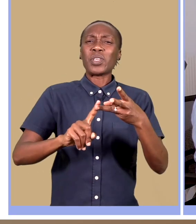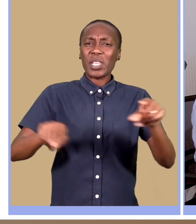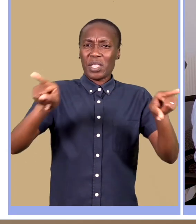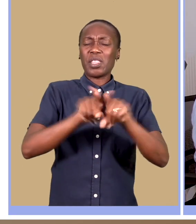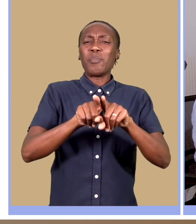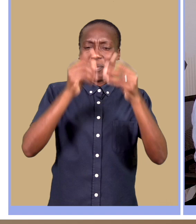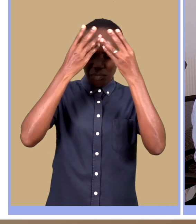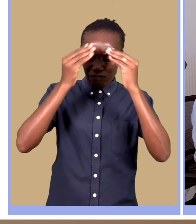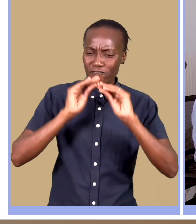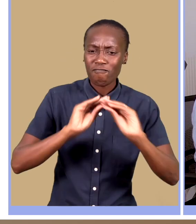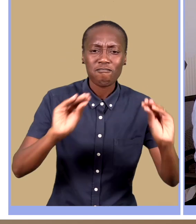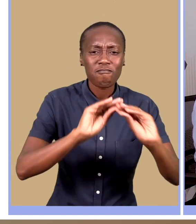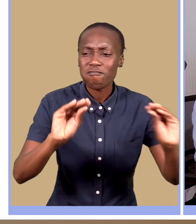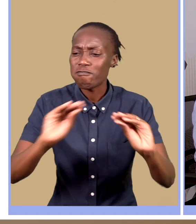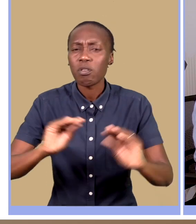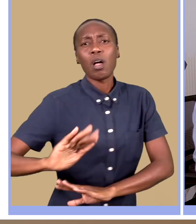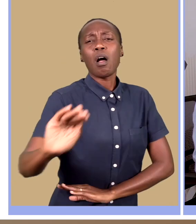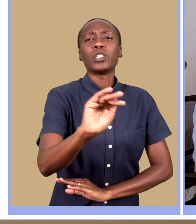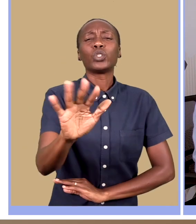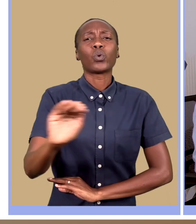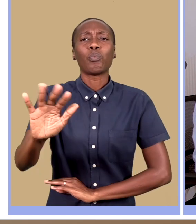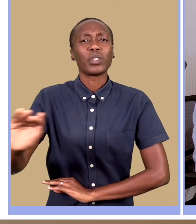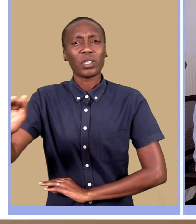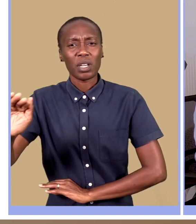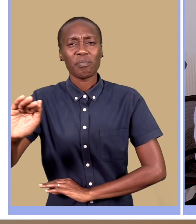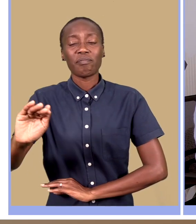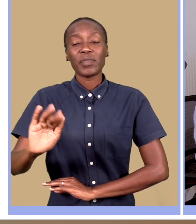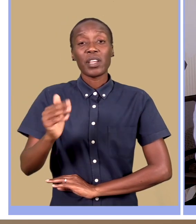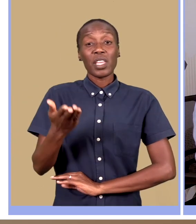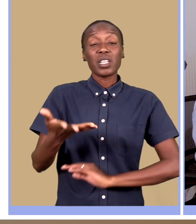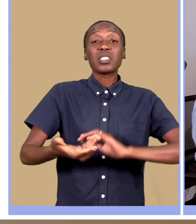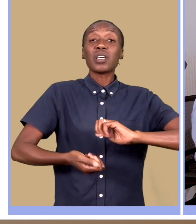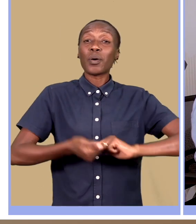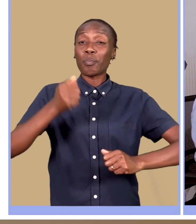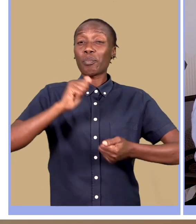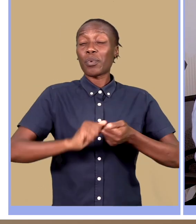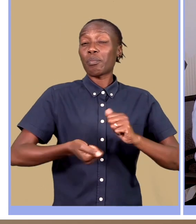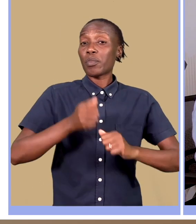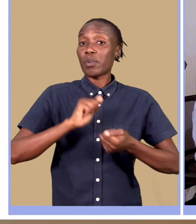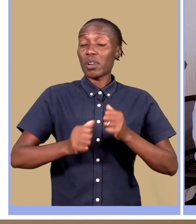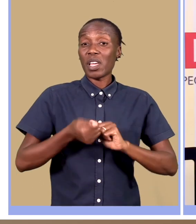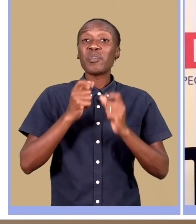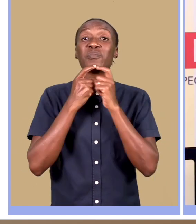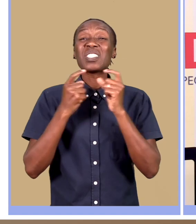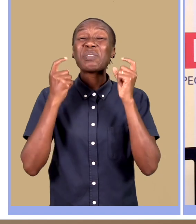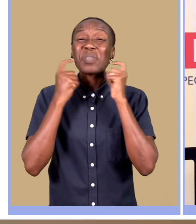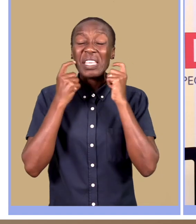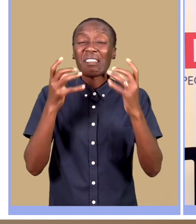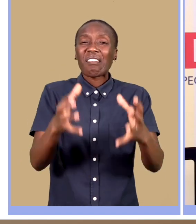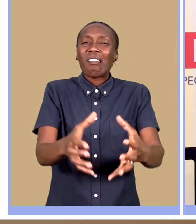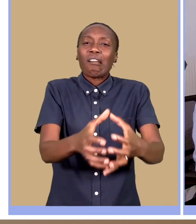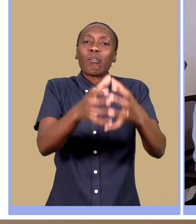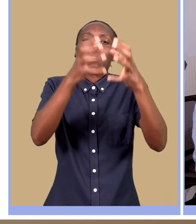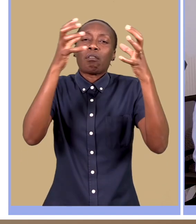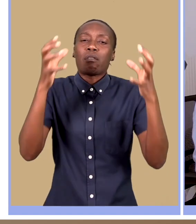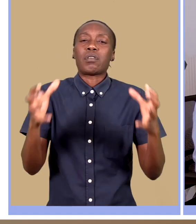às comunidades. Portanto, este é um problema muito grande que eu diria quase todas as academias moçambicanas